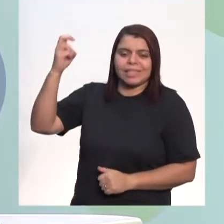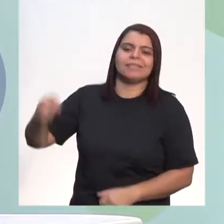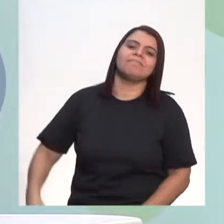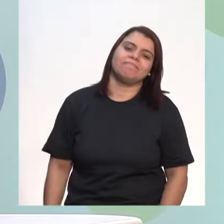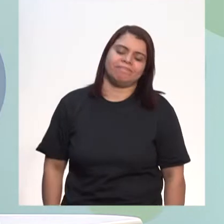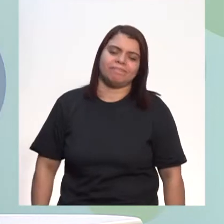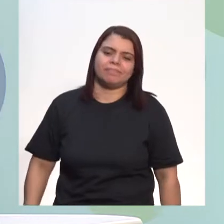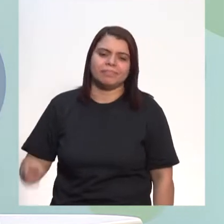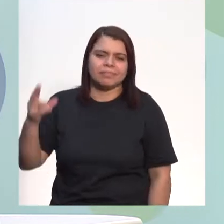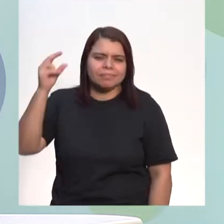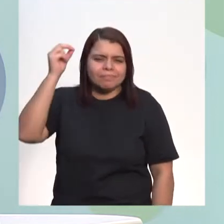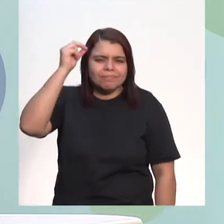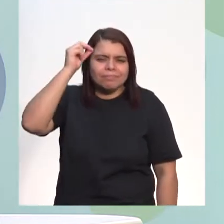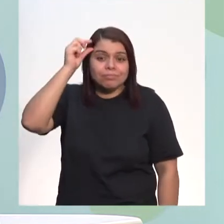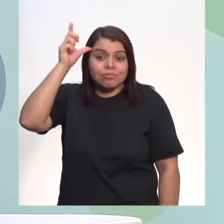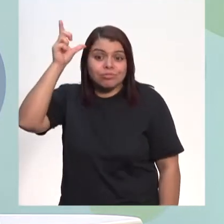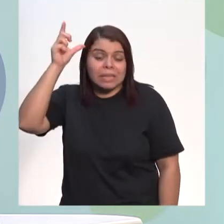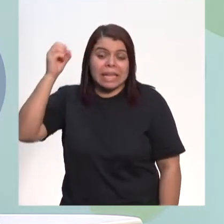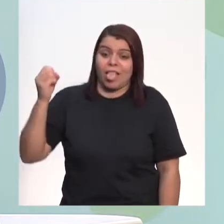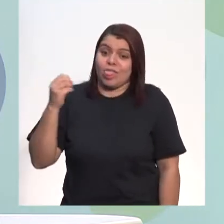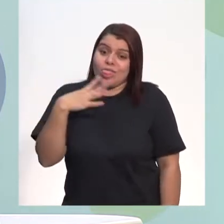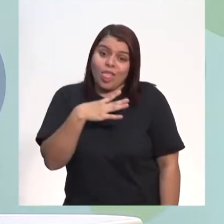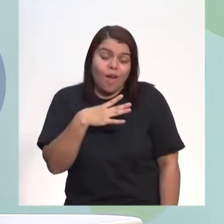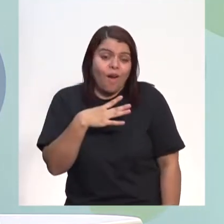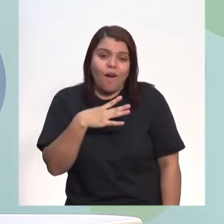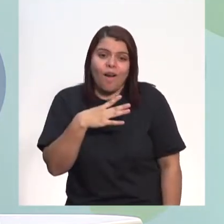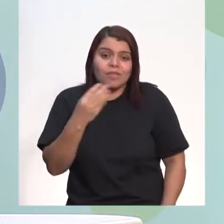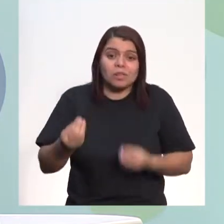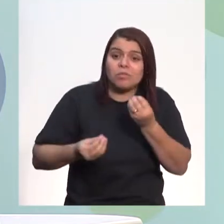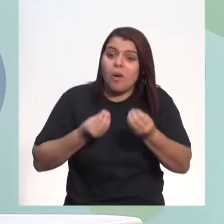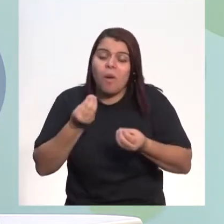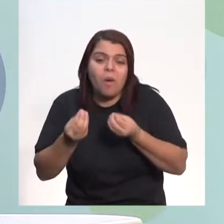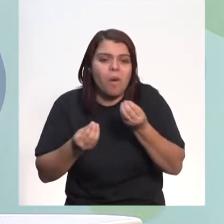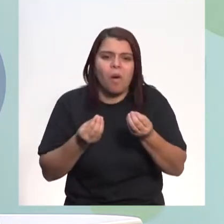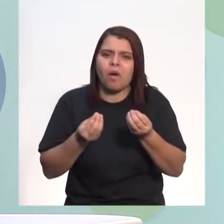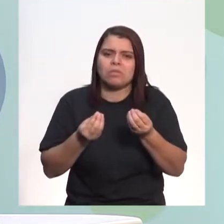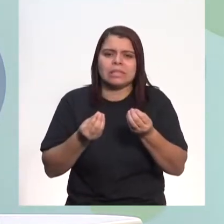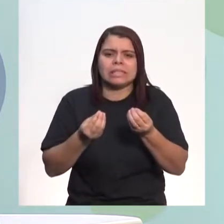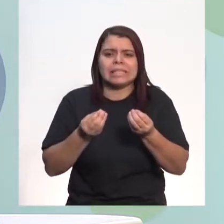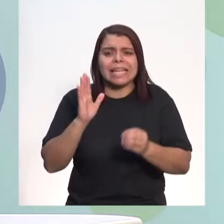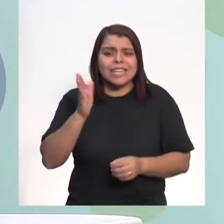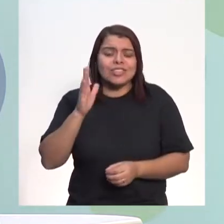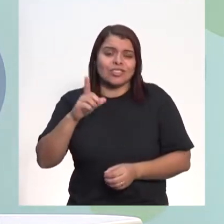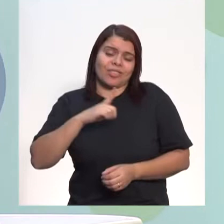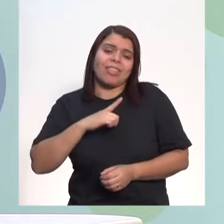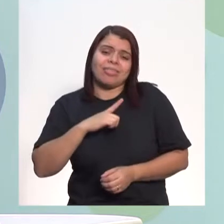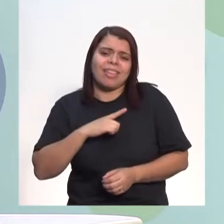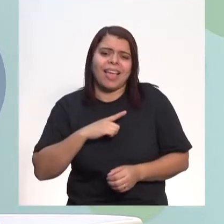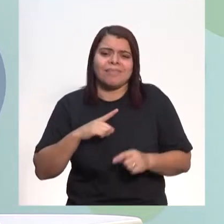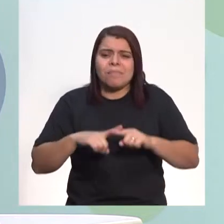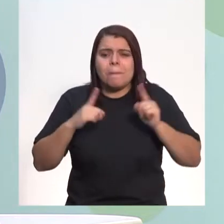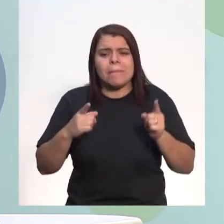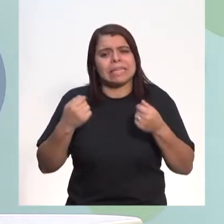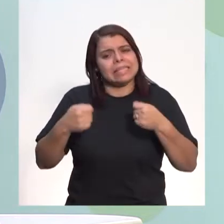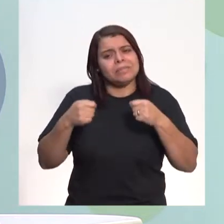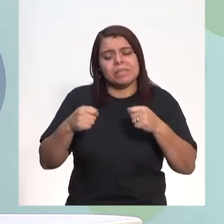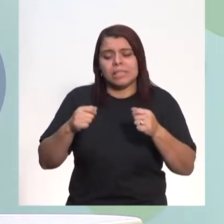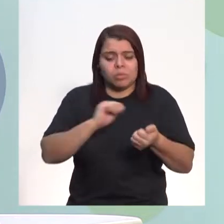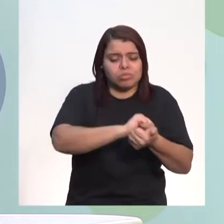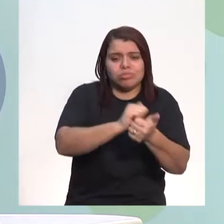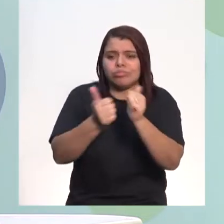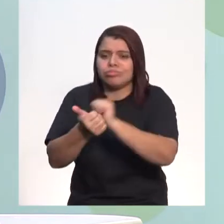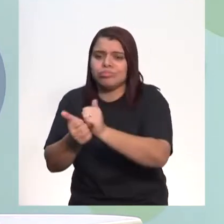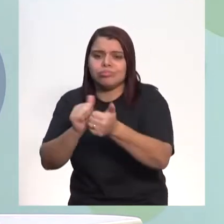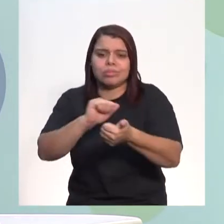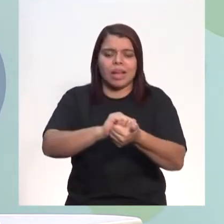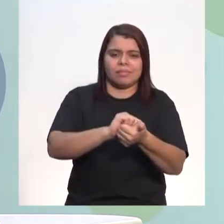nesse momento, né? Seja a inovação resgatando algumas sugestões que já existem, mas que precisam aí ser adaptadas,